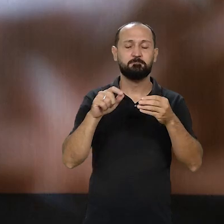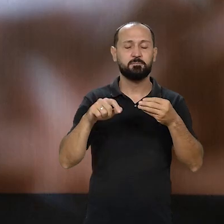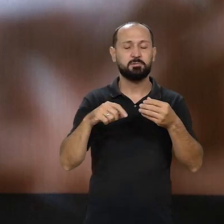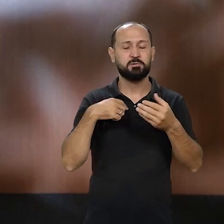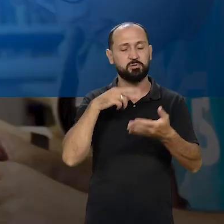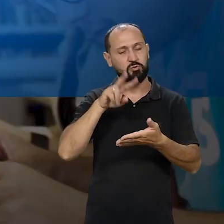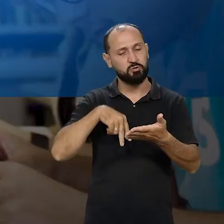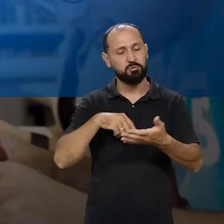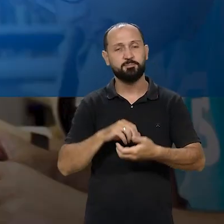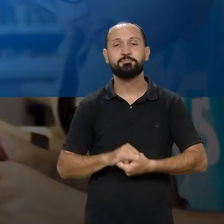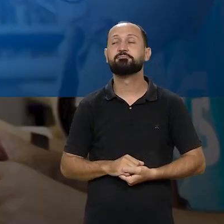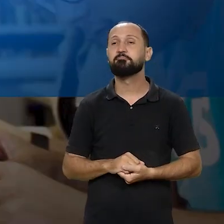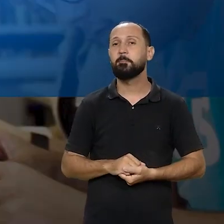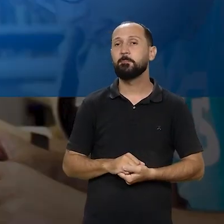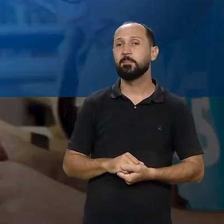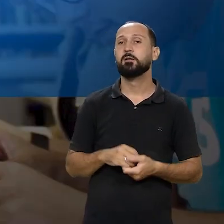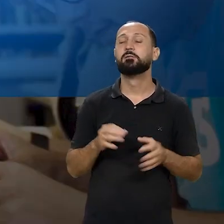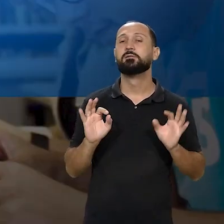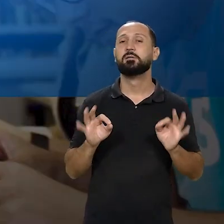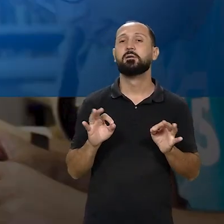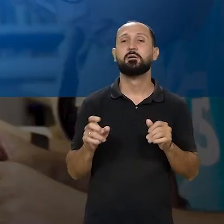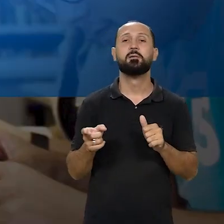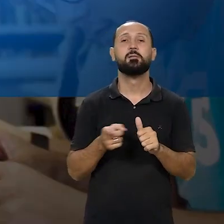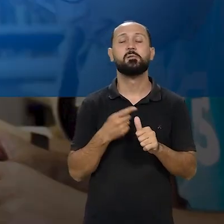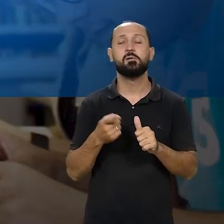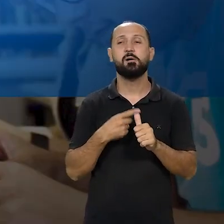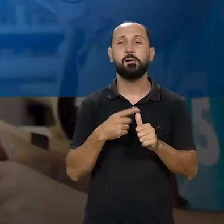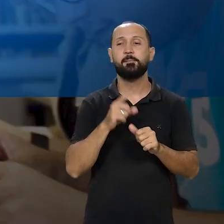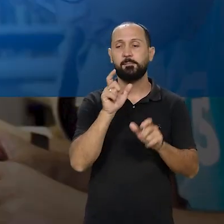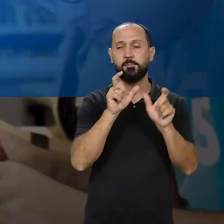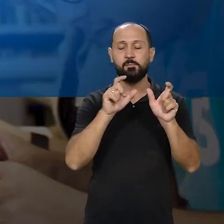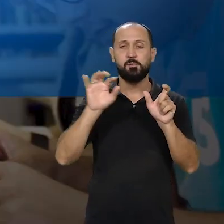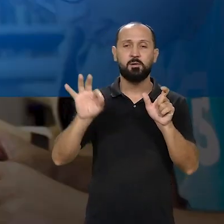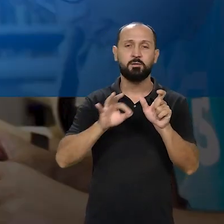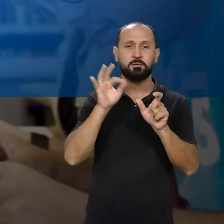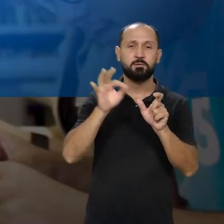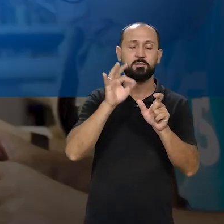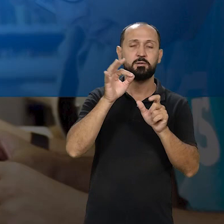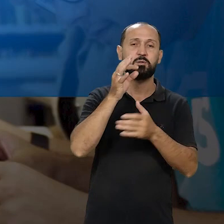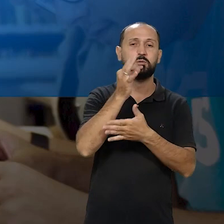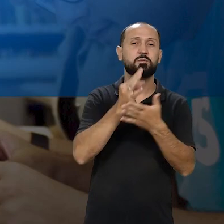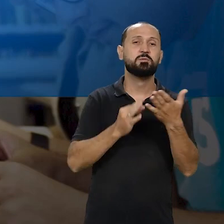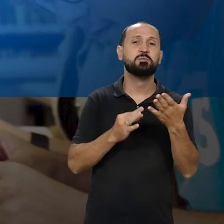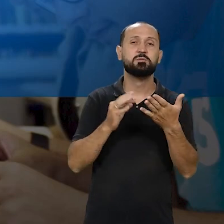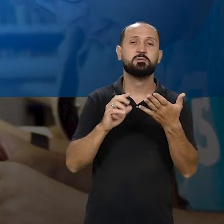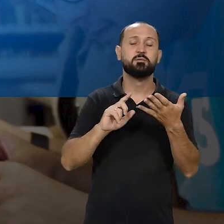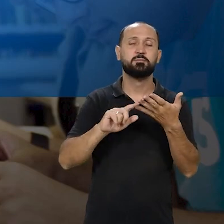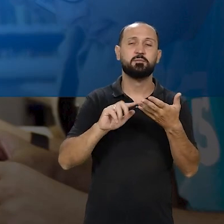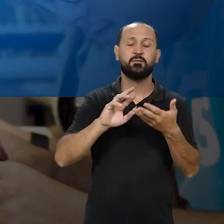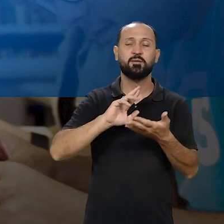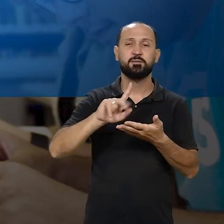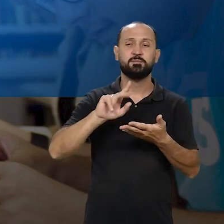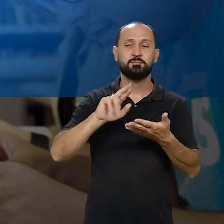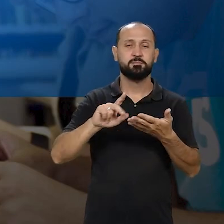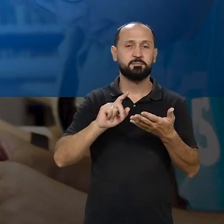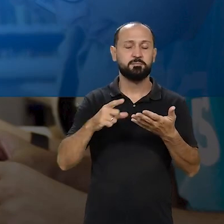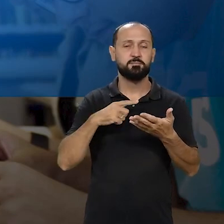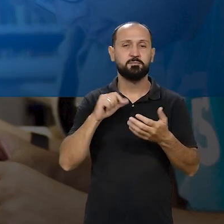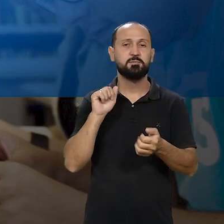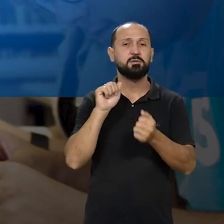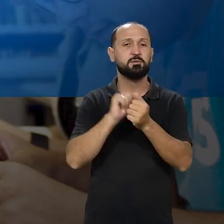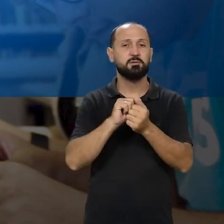enredos. Certo. O primeiro deles, o Costurando Palavras, ele é um texto, são vários textos, né? Lá eu